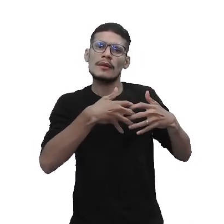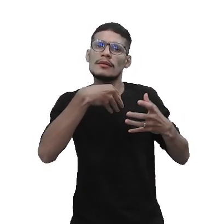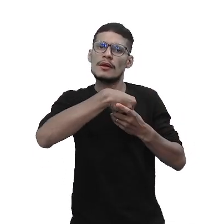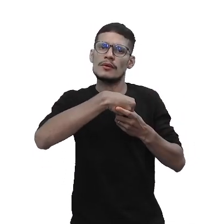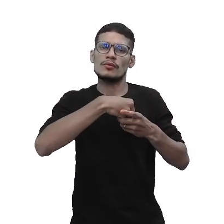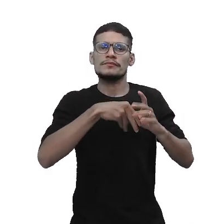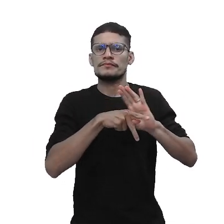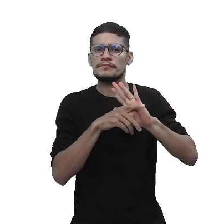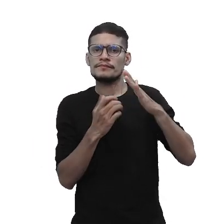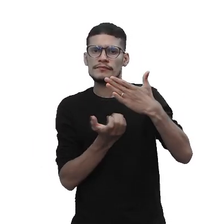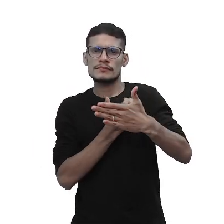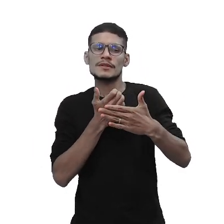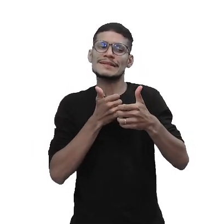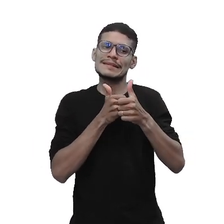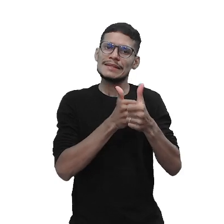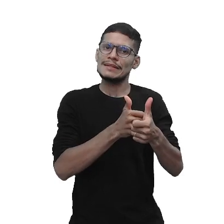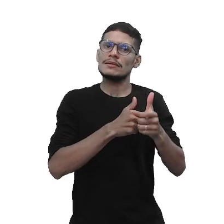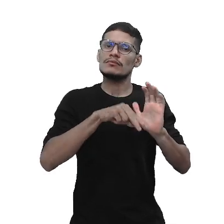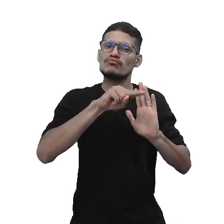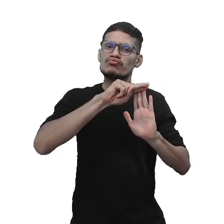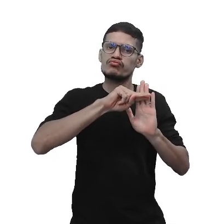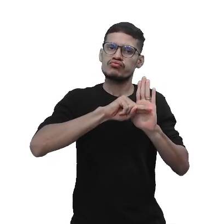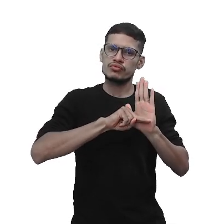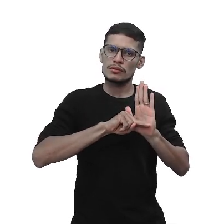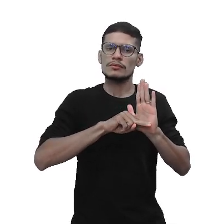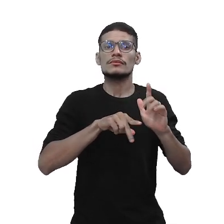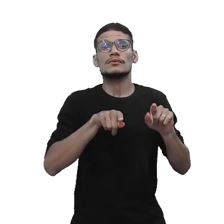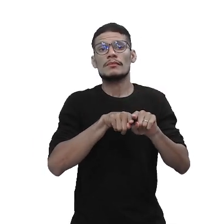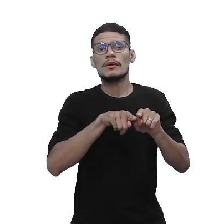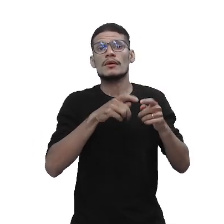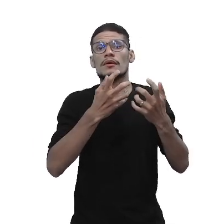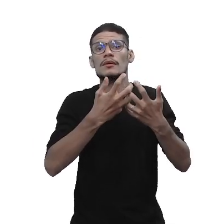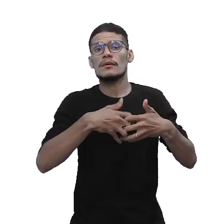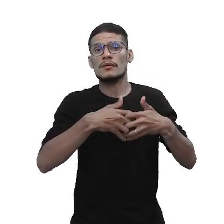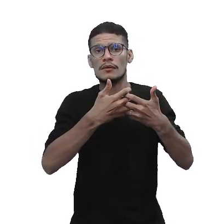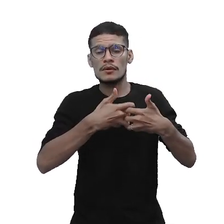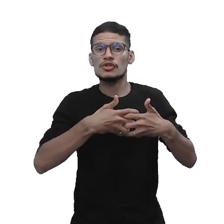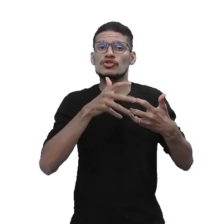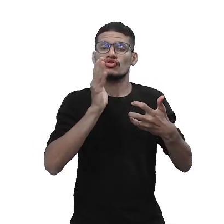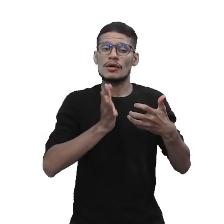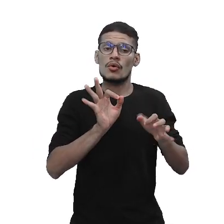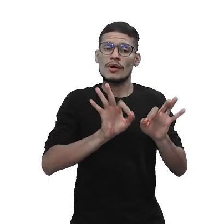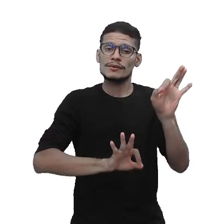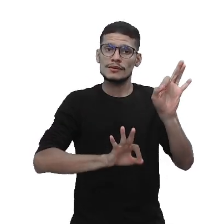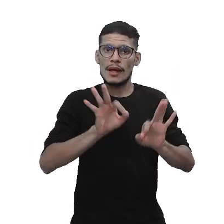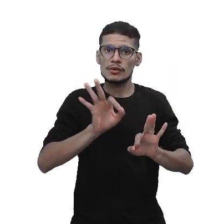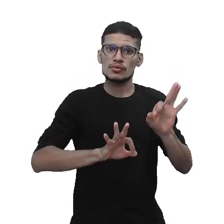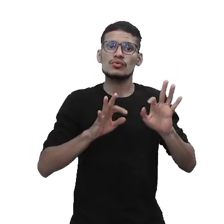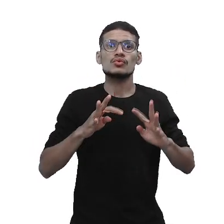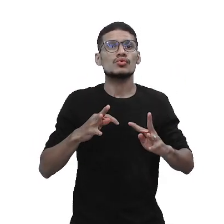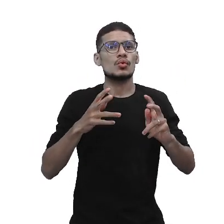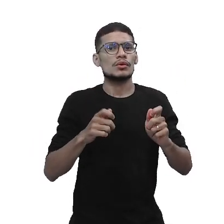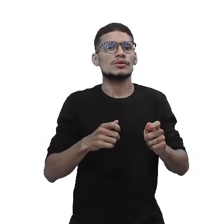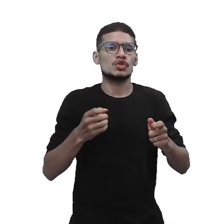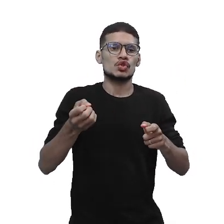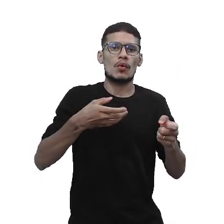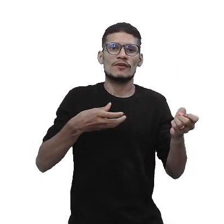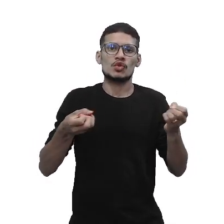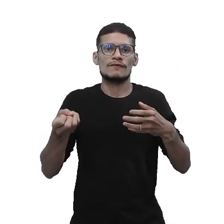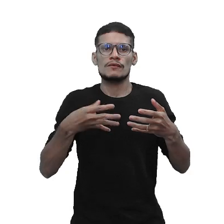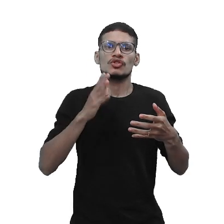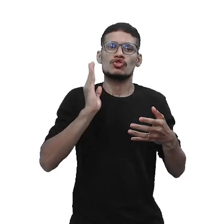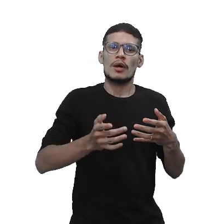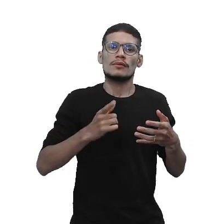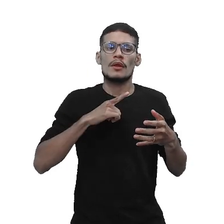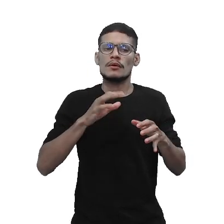as orientações dessa norma. E as máquinas, desde o prazo estabelecido foi passado, todas as novas já vêm com essas medidas